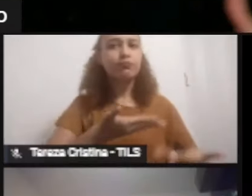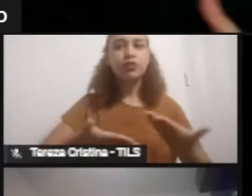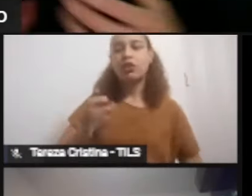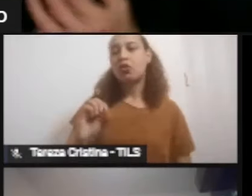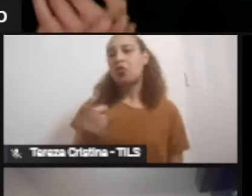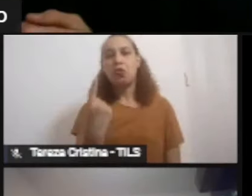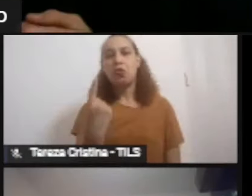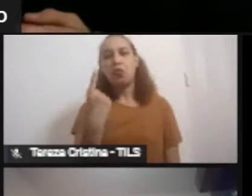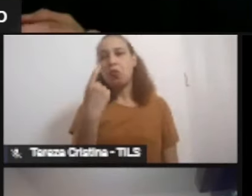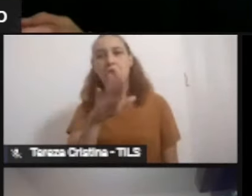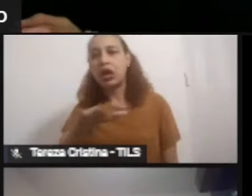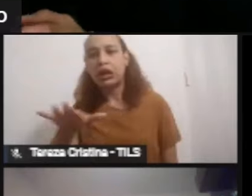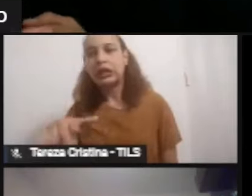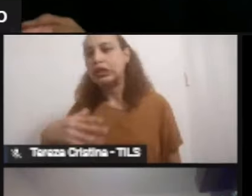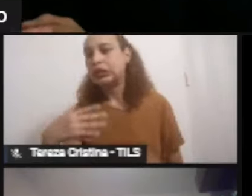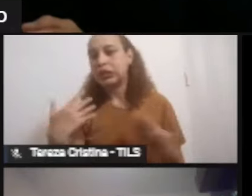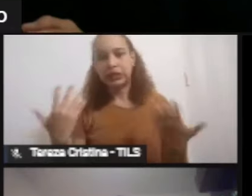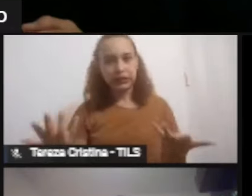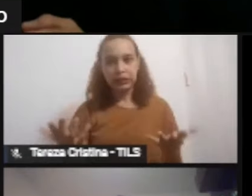com uma roda de leitura maior,